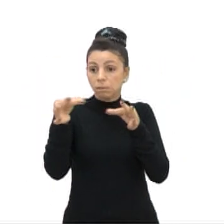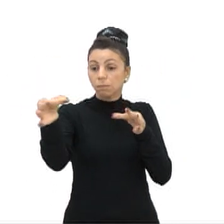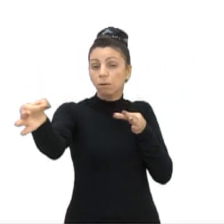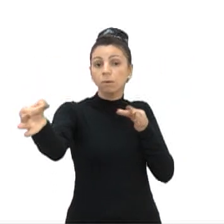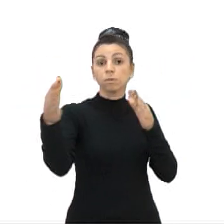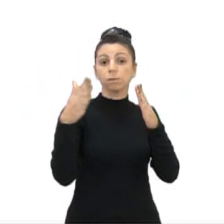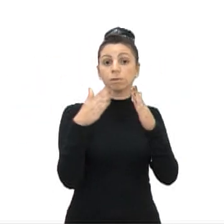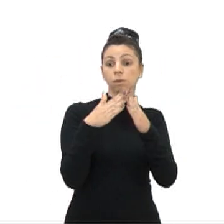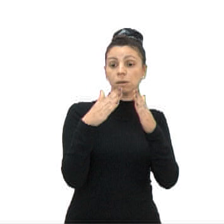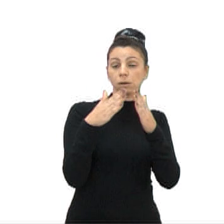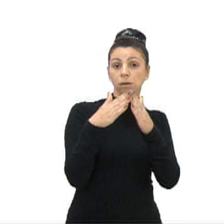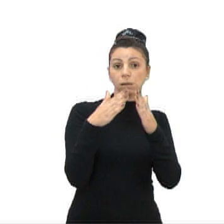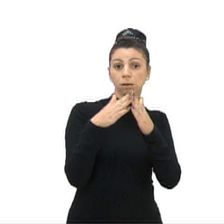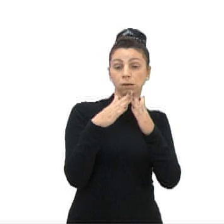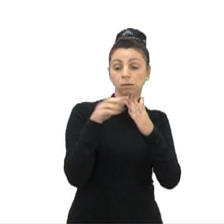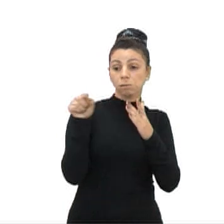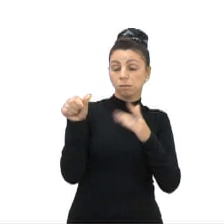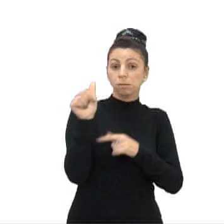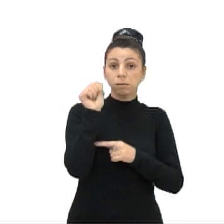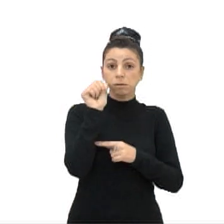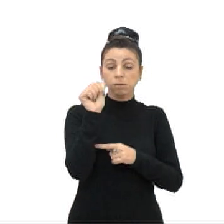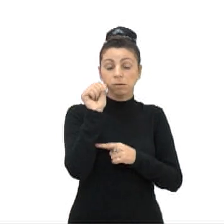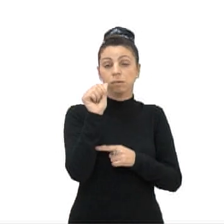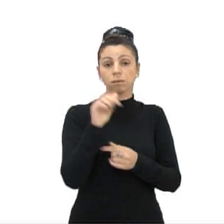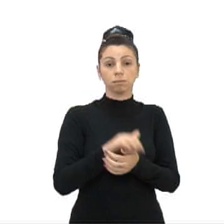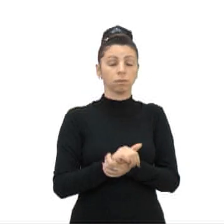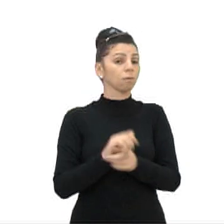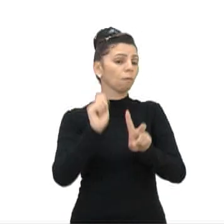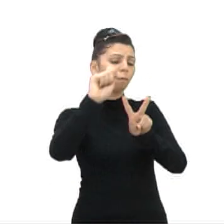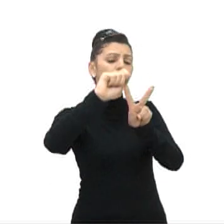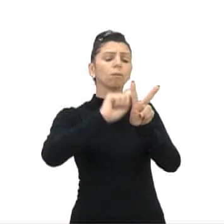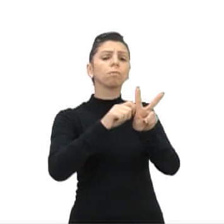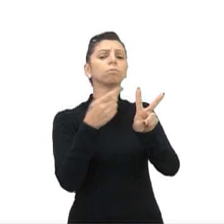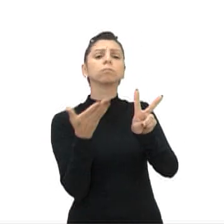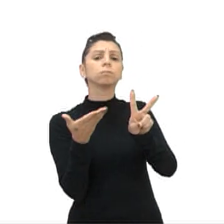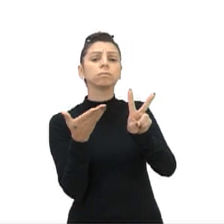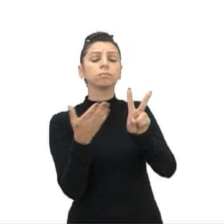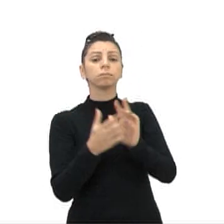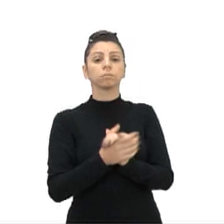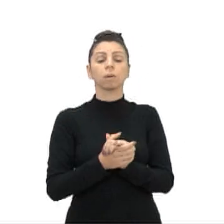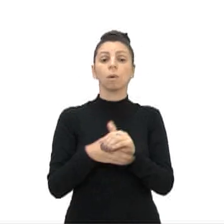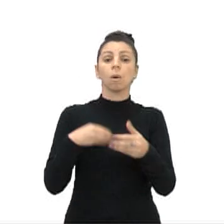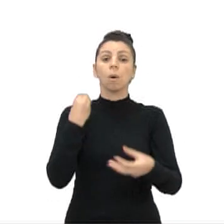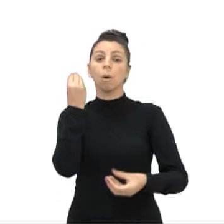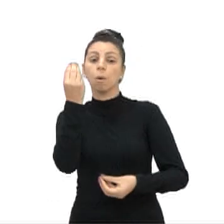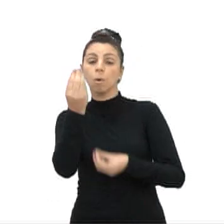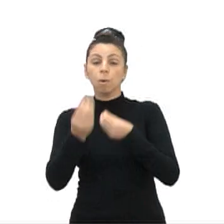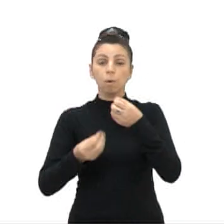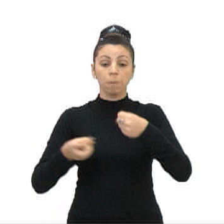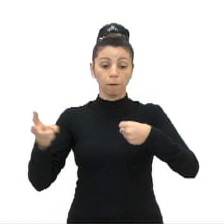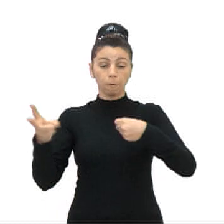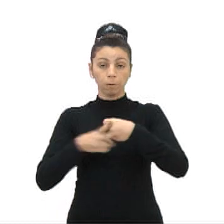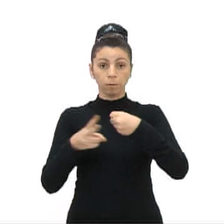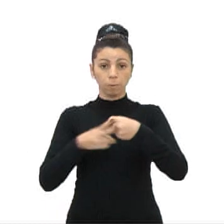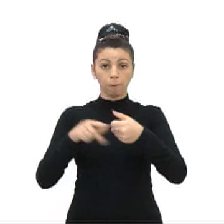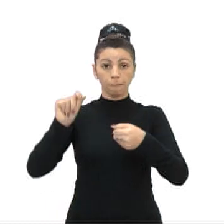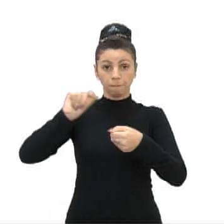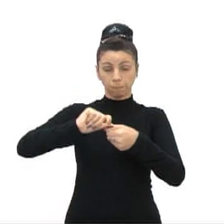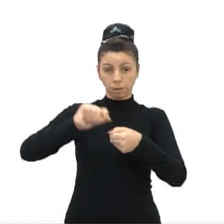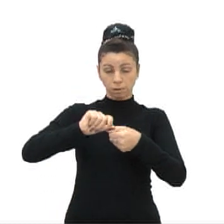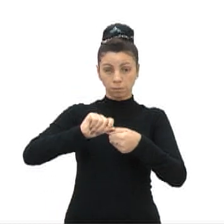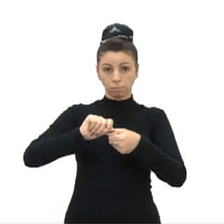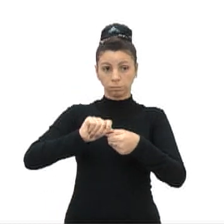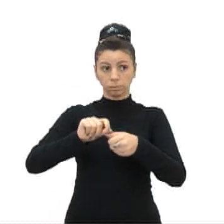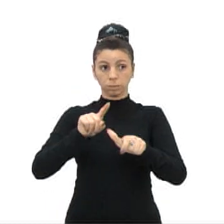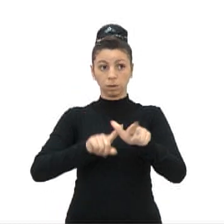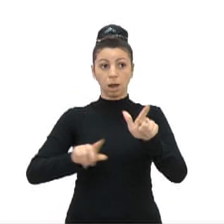casa. Se ao invés de um, fossem 2 meses, como se conjugaria o verbo fazer? Alternativa